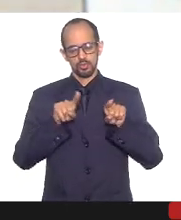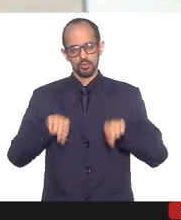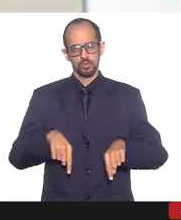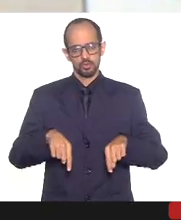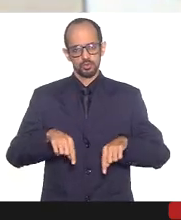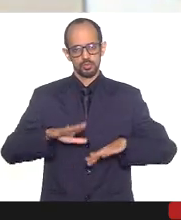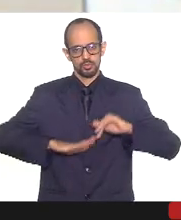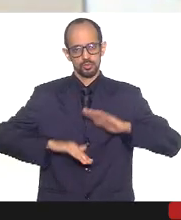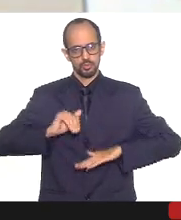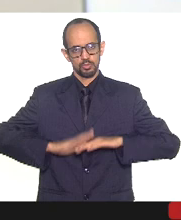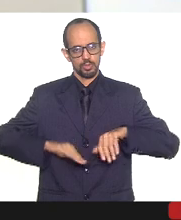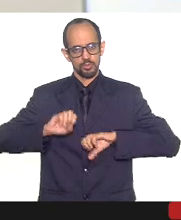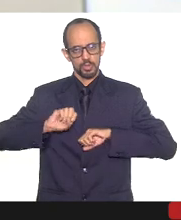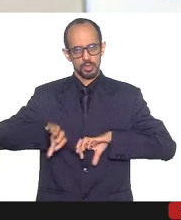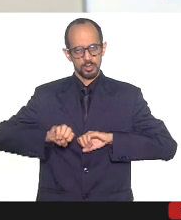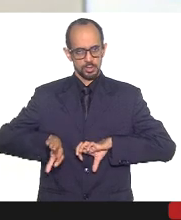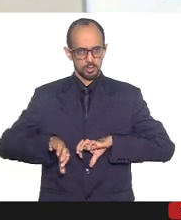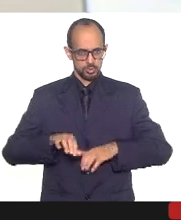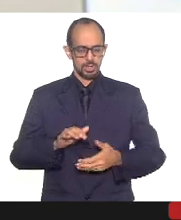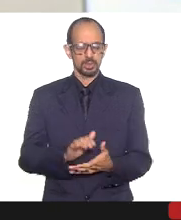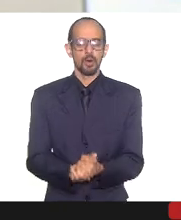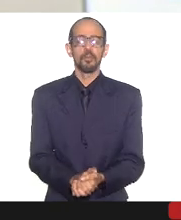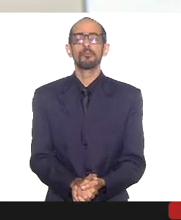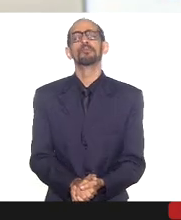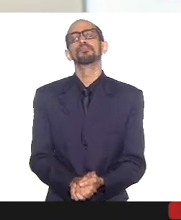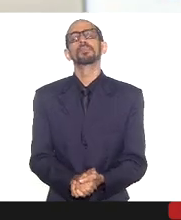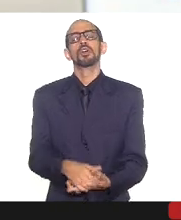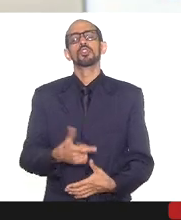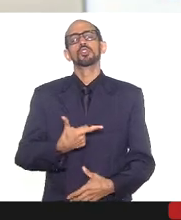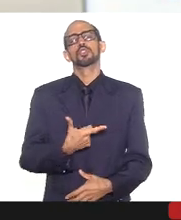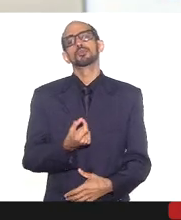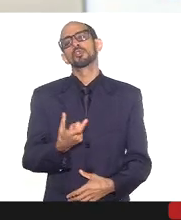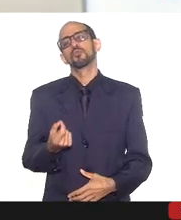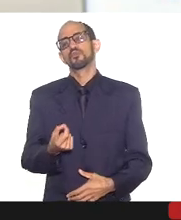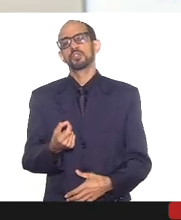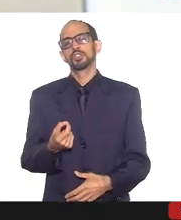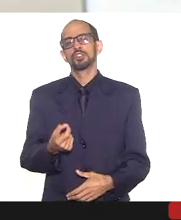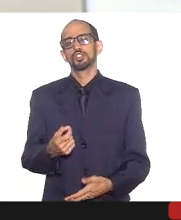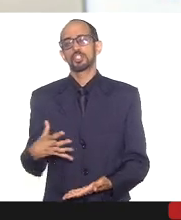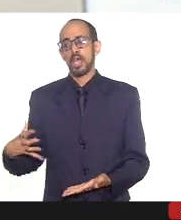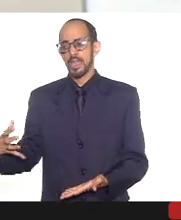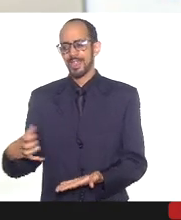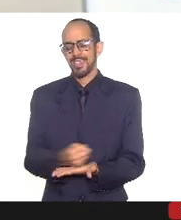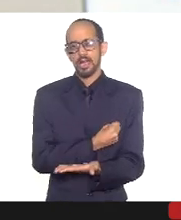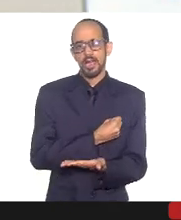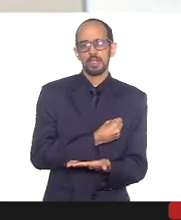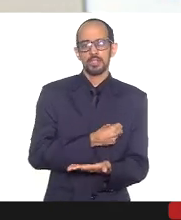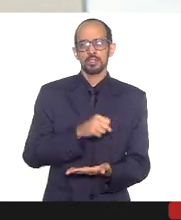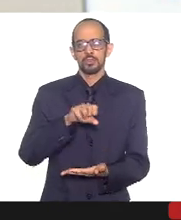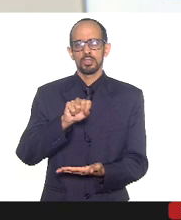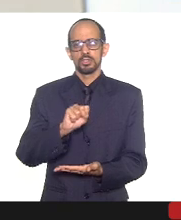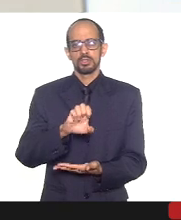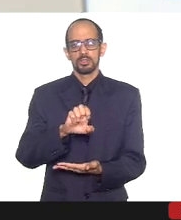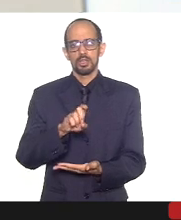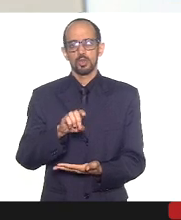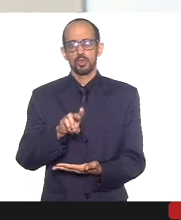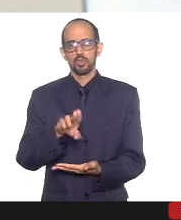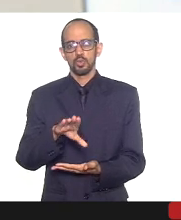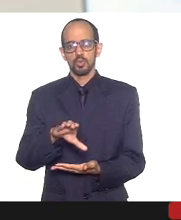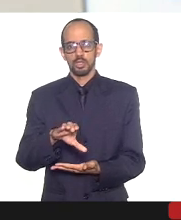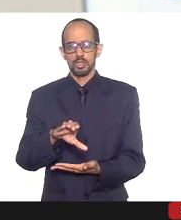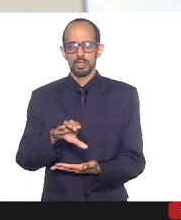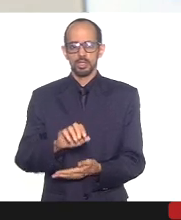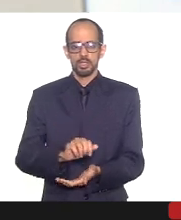profissionais da educação têm sofrido. No ano de 2020, a arrecadação, né, da SEDUC chegou a 5 bilhões e 13